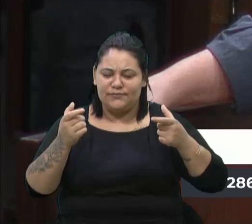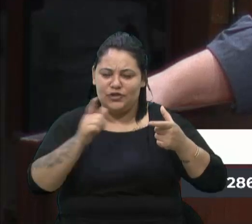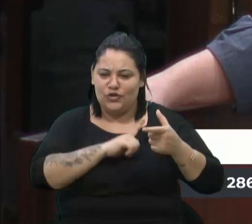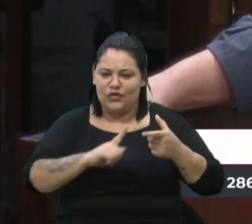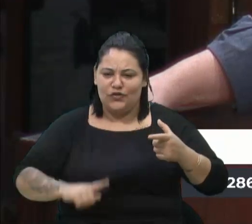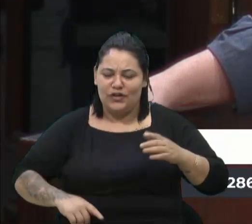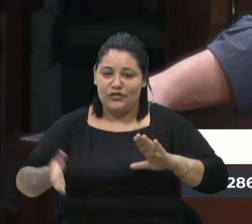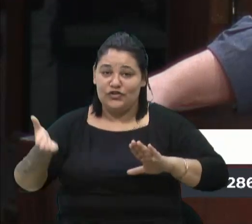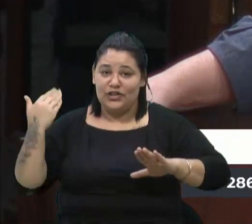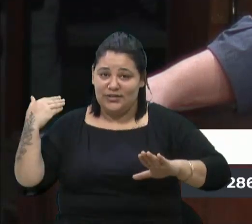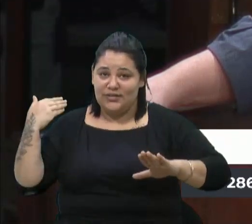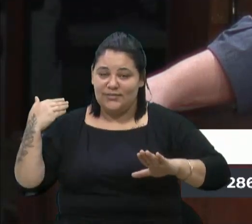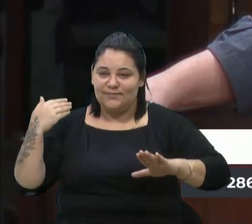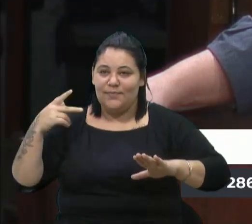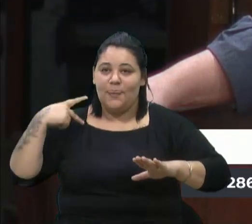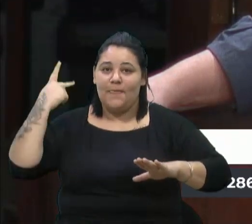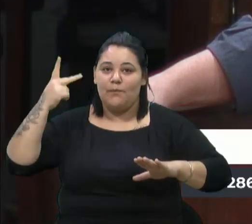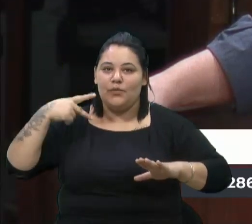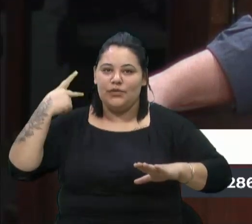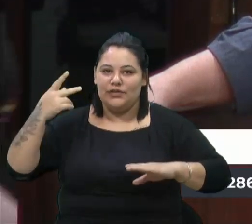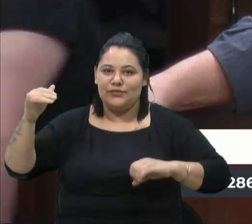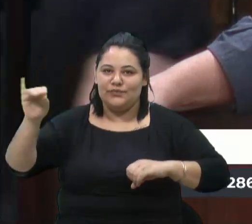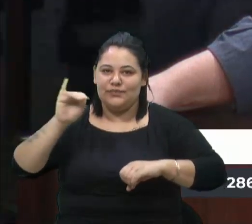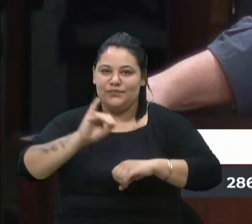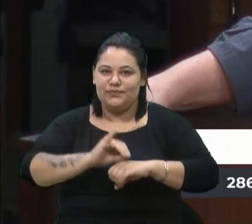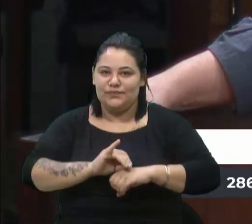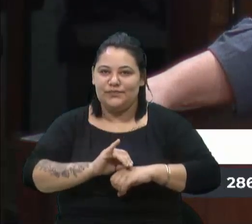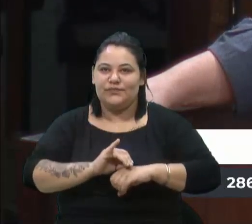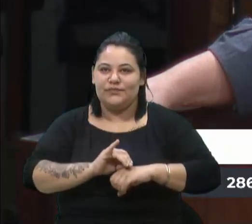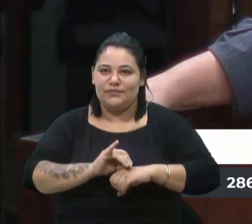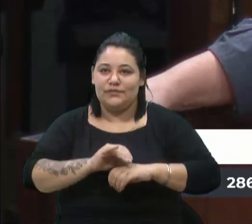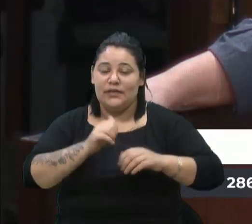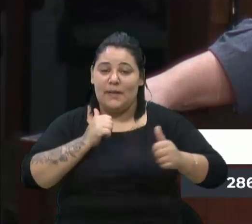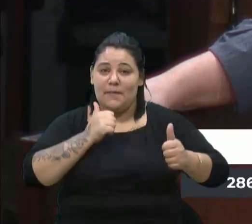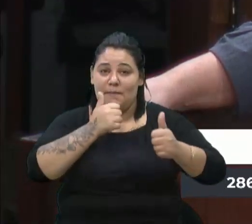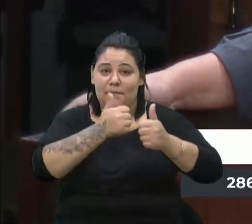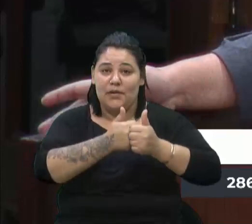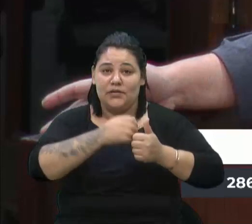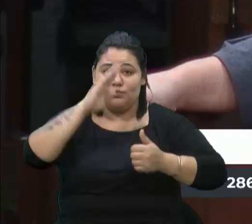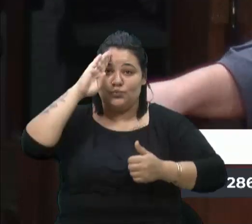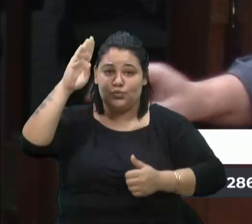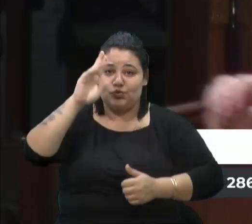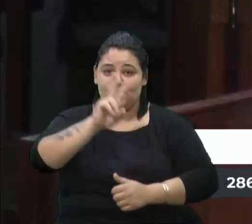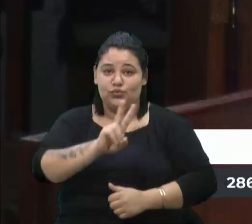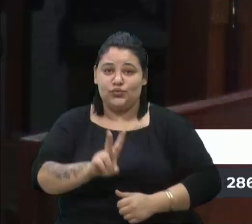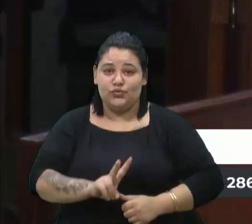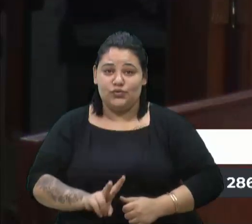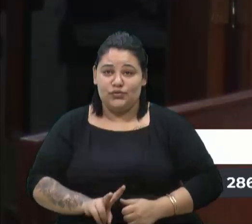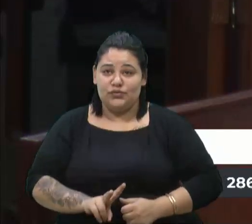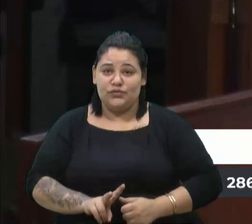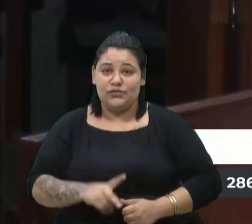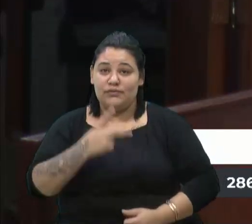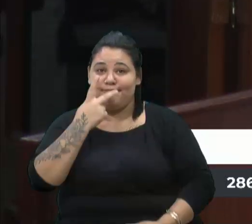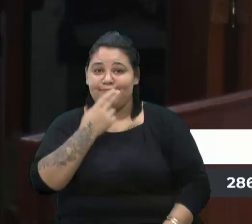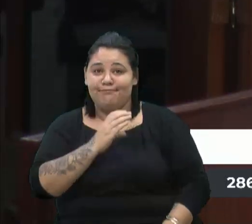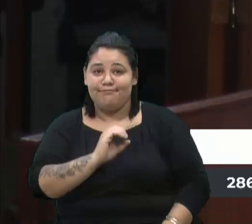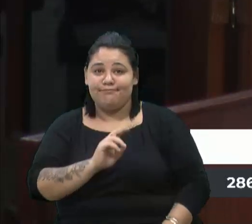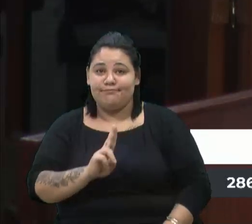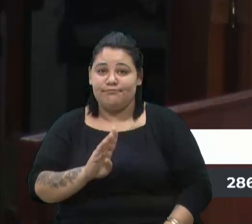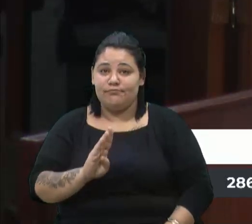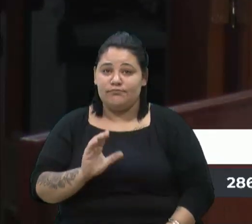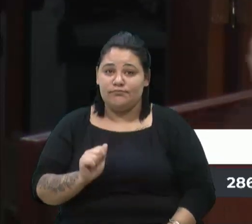política internacional se aproximando das ditaduras da Venezuela e de Cuba